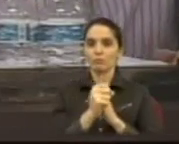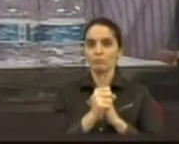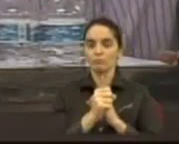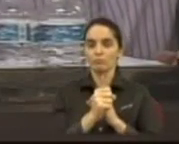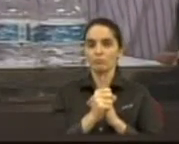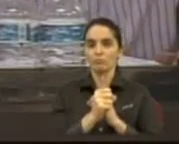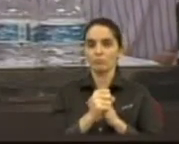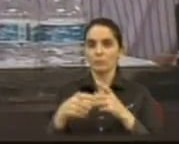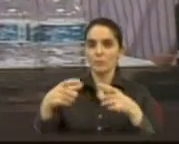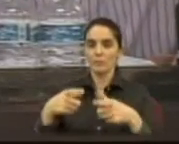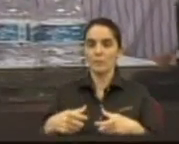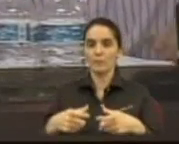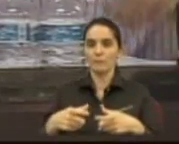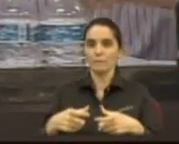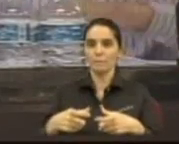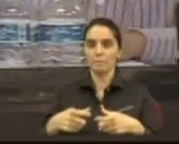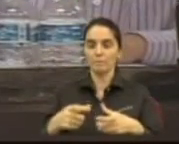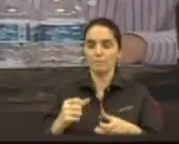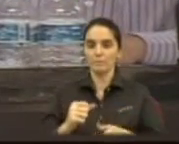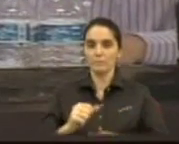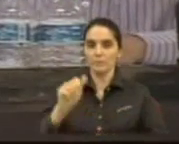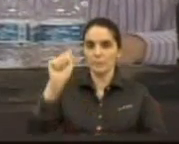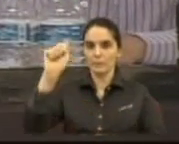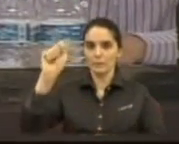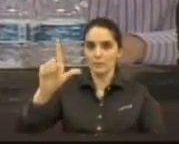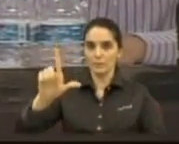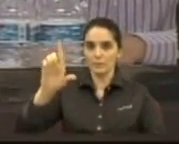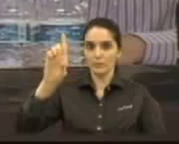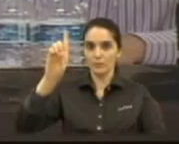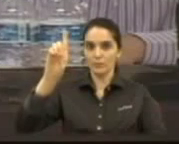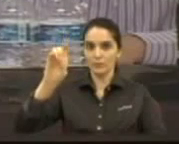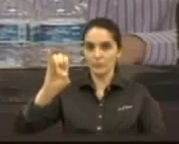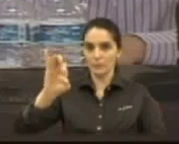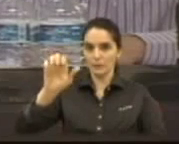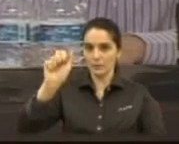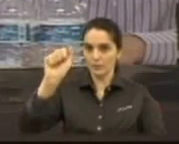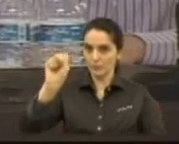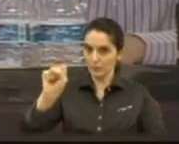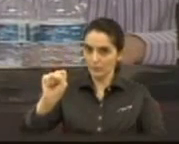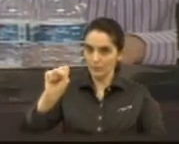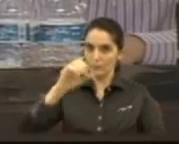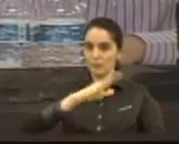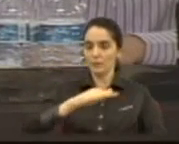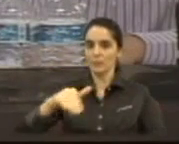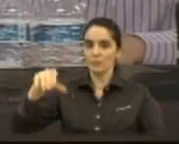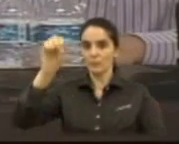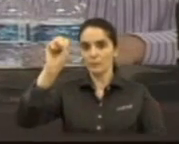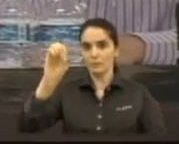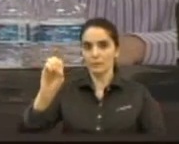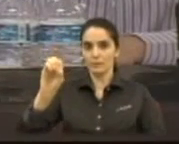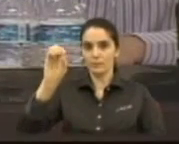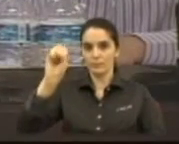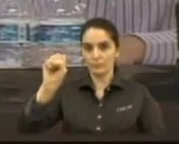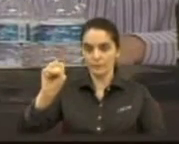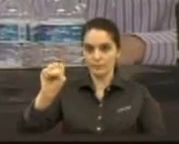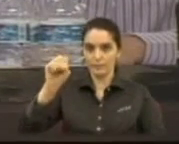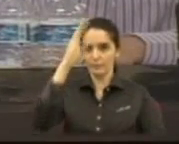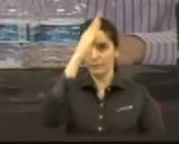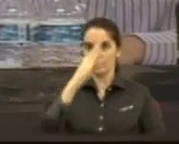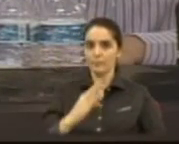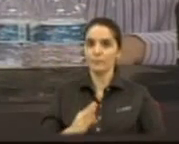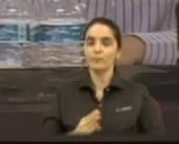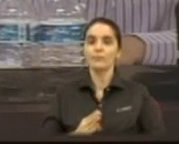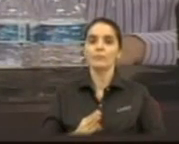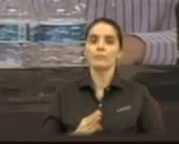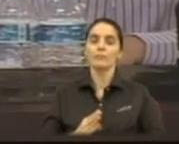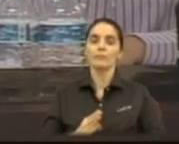entidade beneficiárias, Aldeias Infantis SOS Brasil, e incluí-la na relação